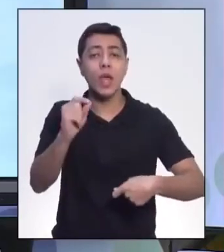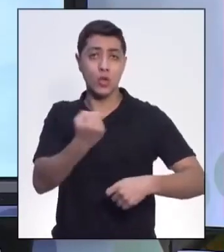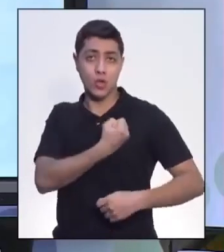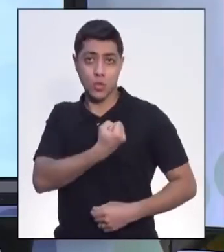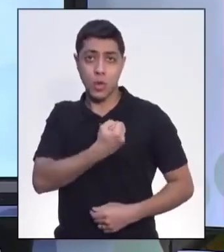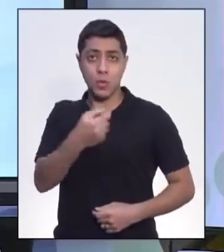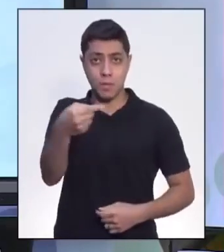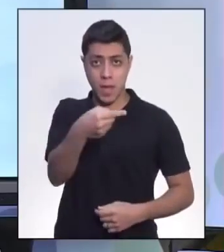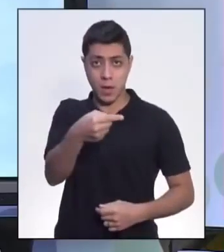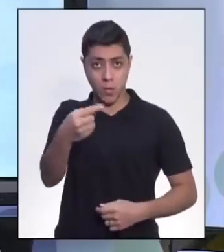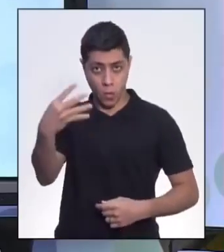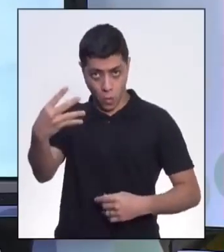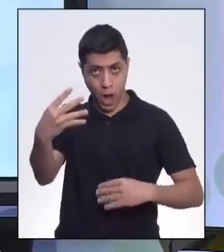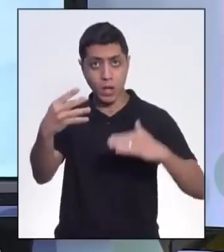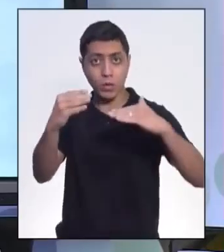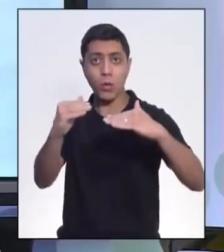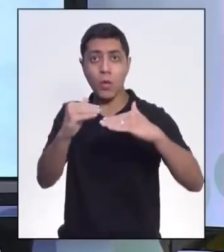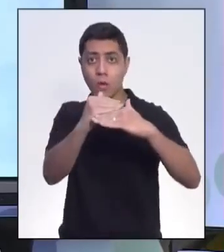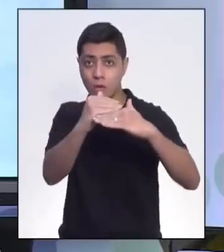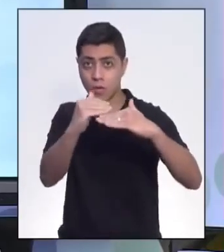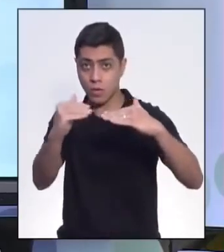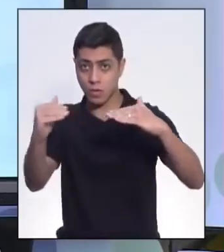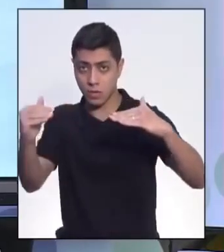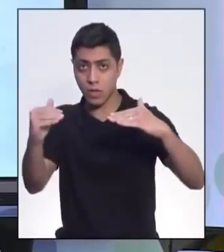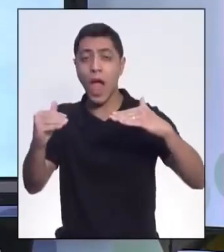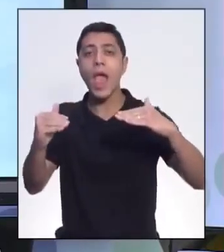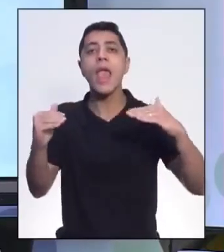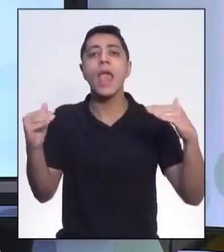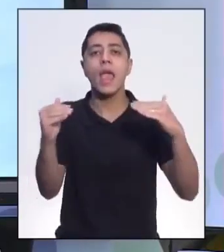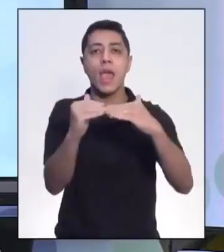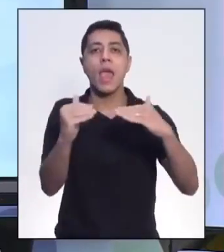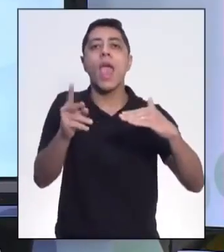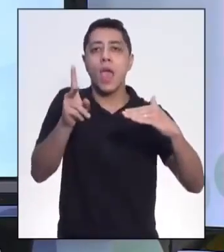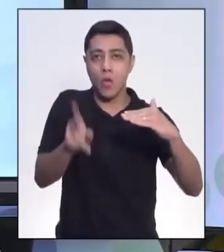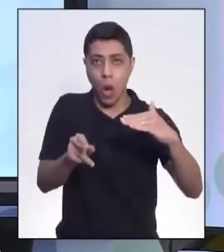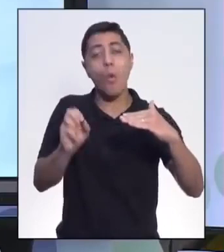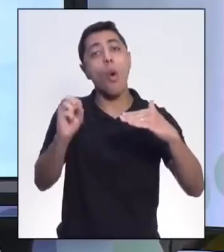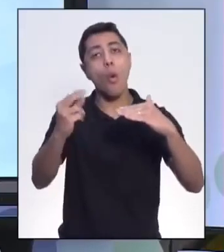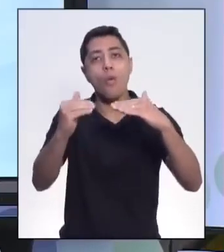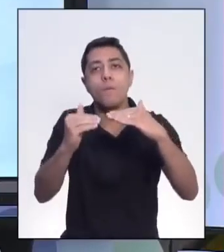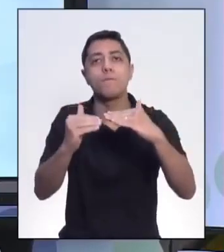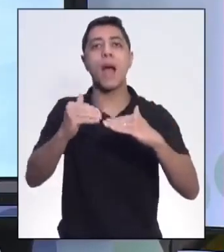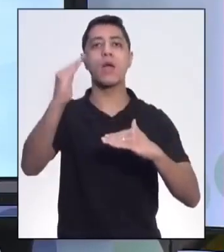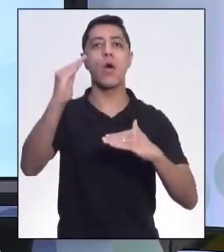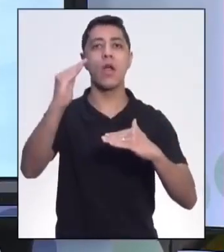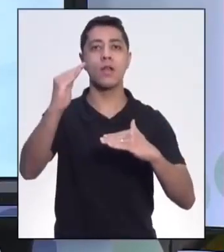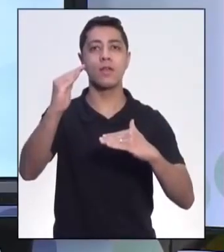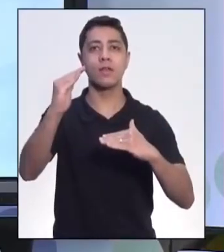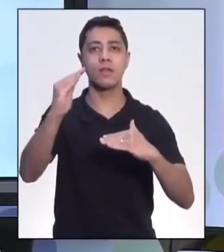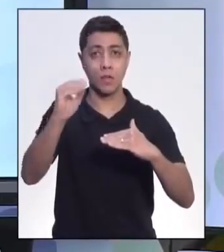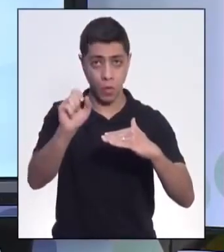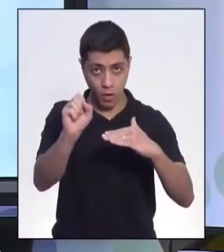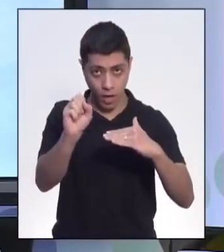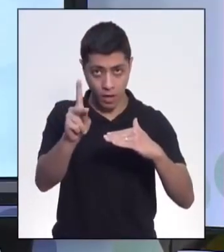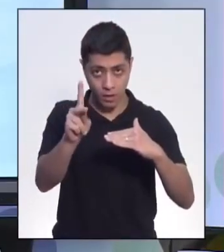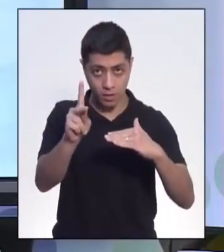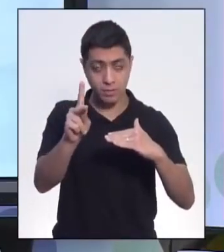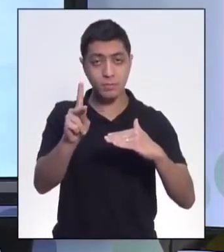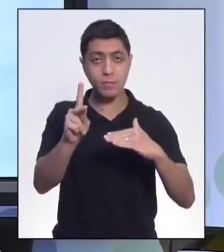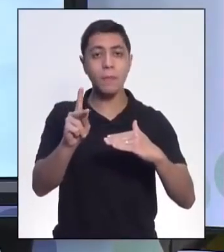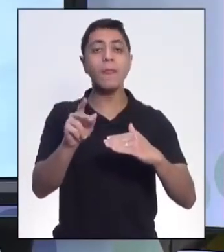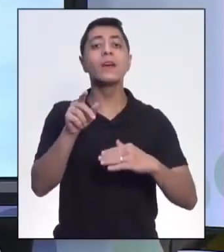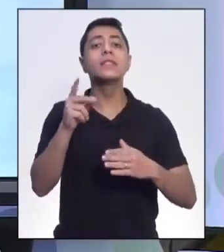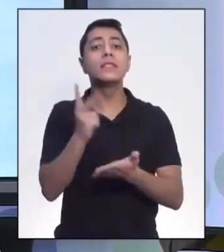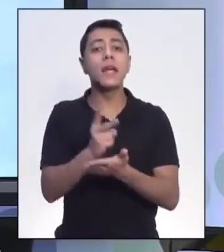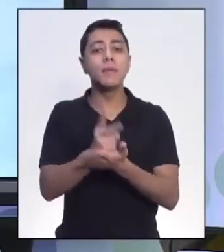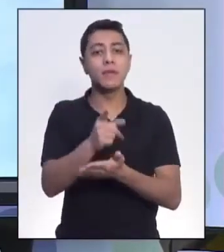Pego outro valor de x, olho o valor do y e vejo se é maior ou igual a menos 4. Ou seja, para qualquer valor de x que eu